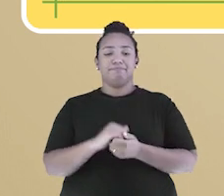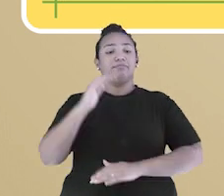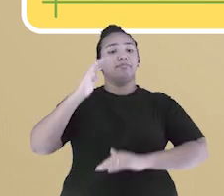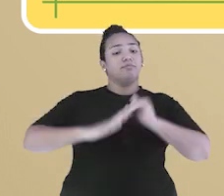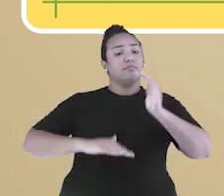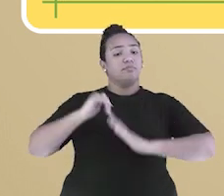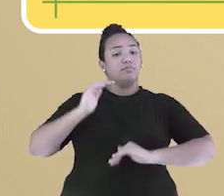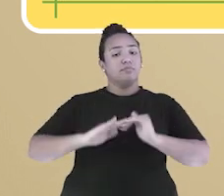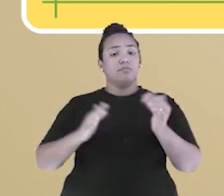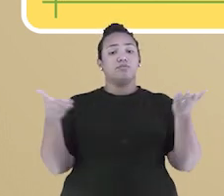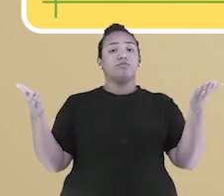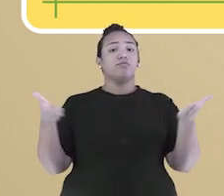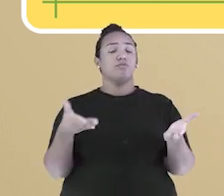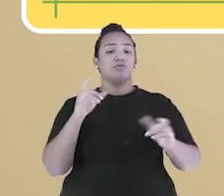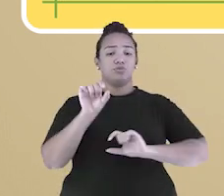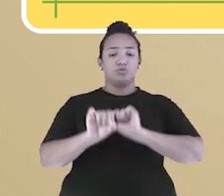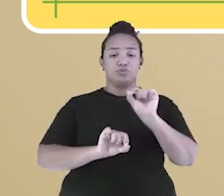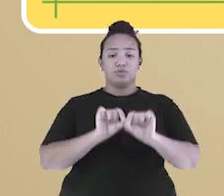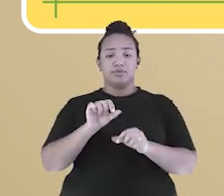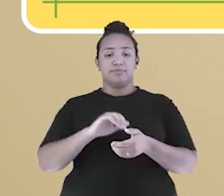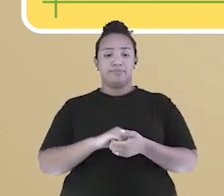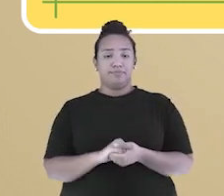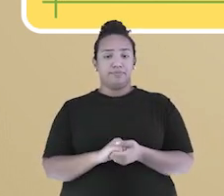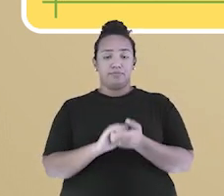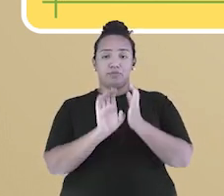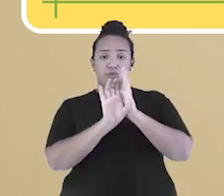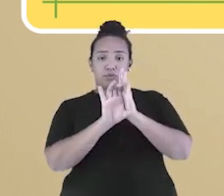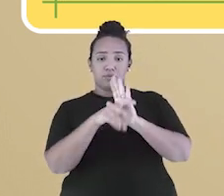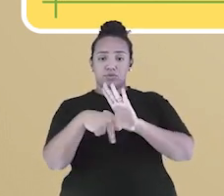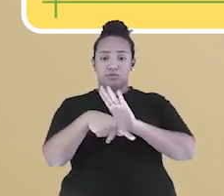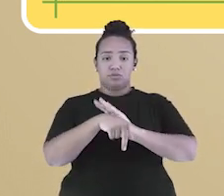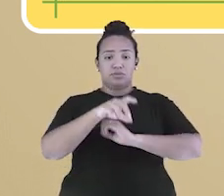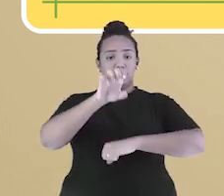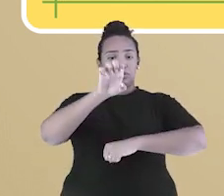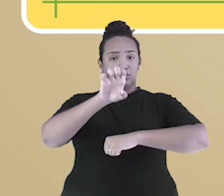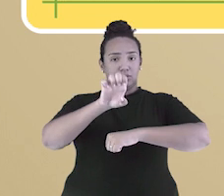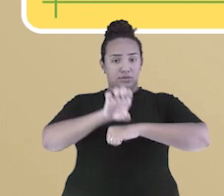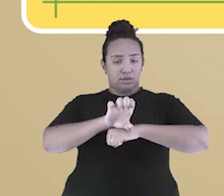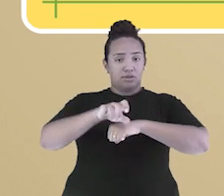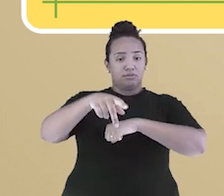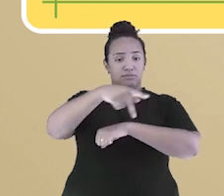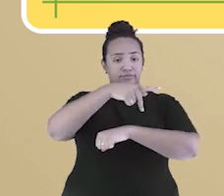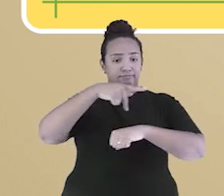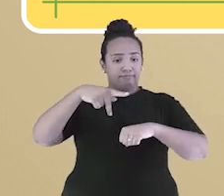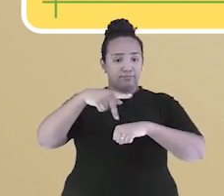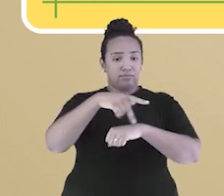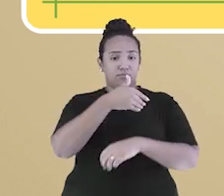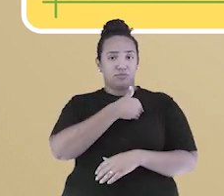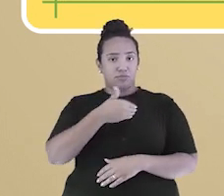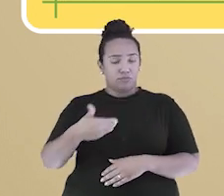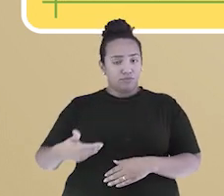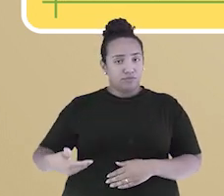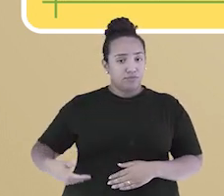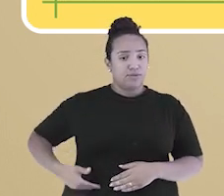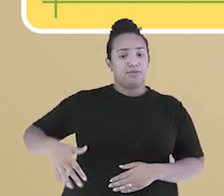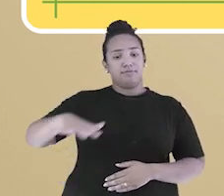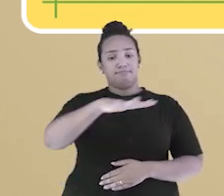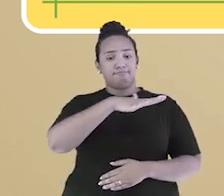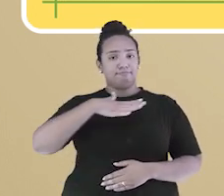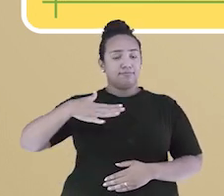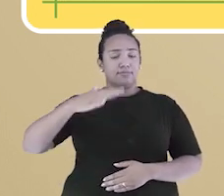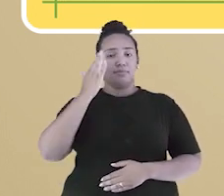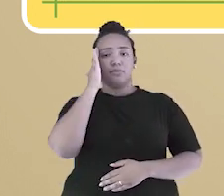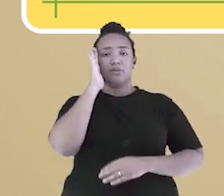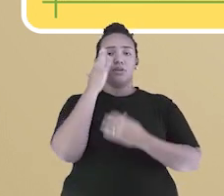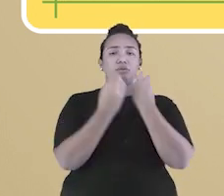será trabalhada na aula é aplicar os conceitos de Estado, nação, território, governo e país para o entendimento